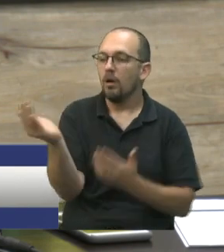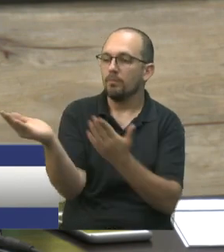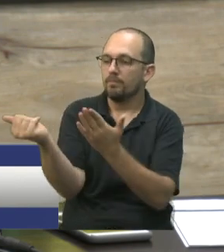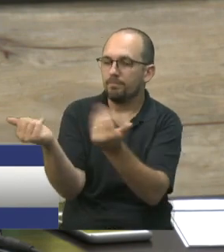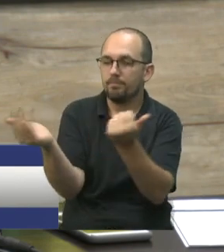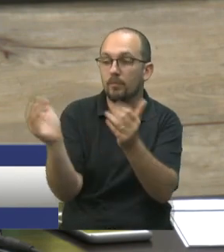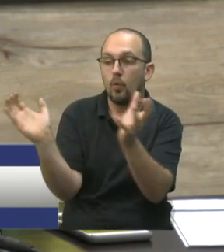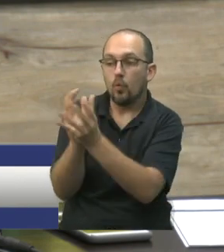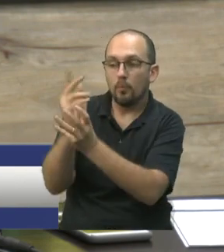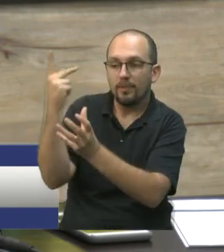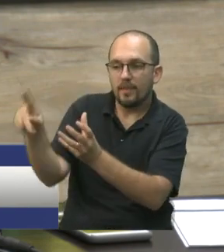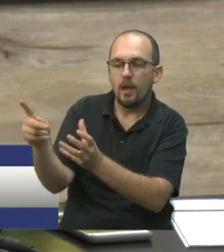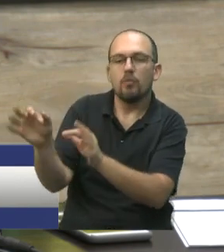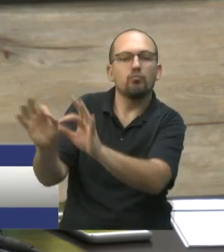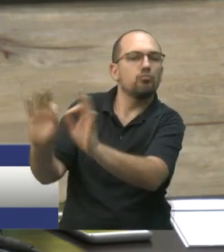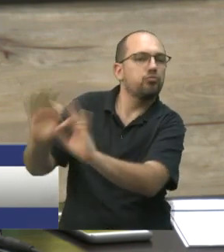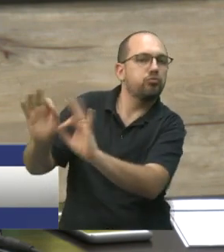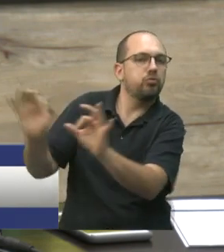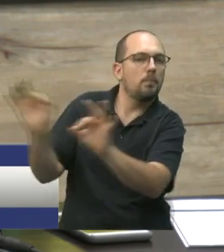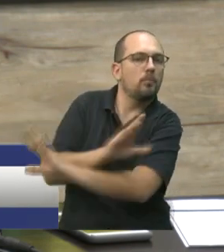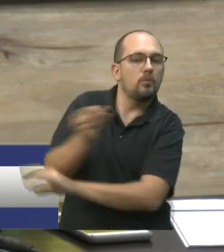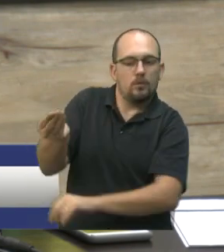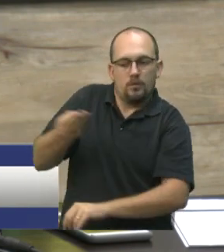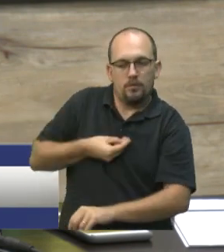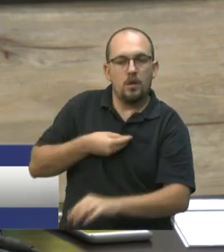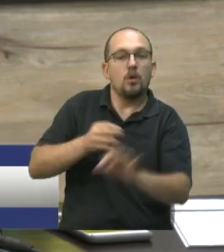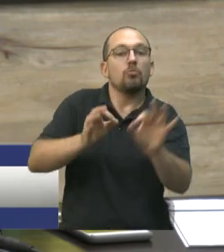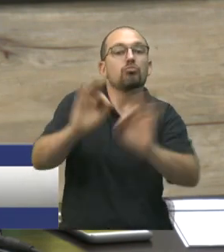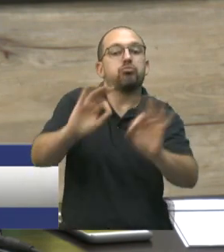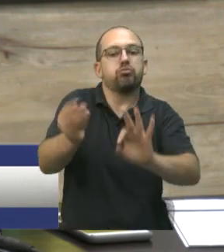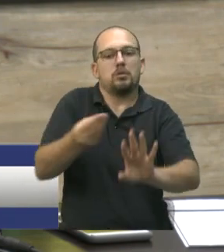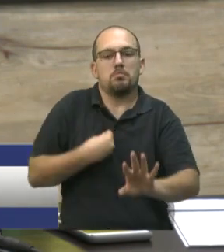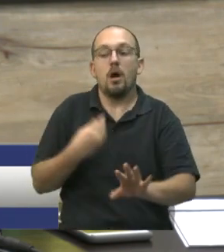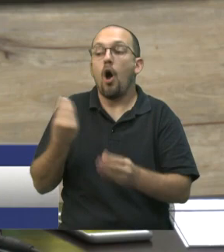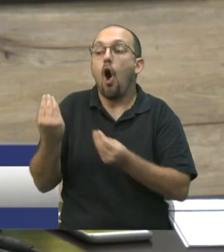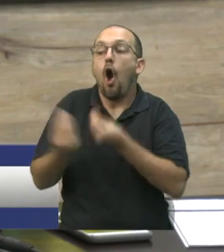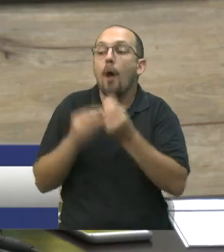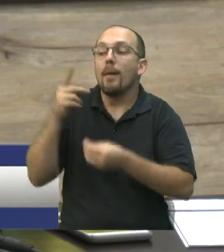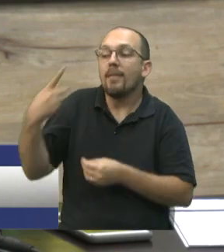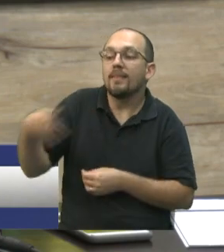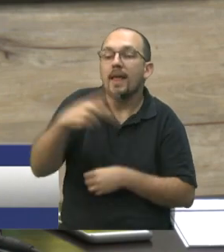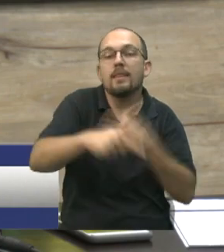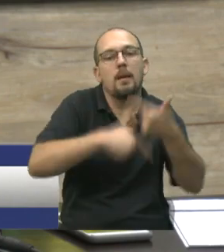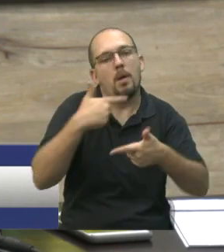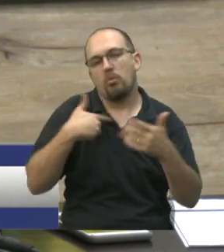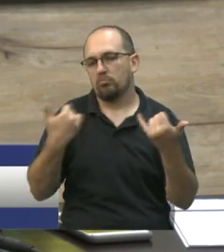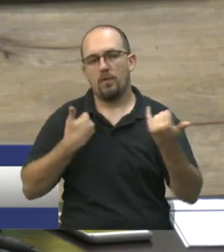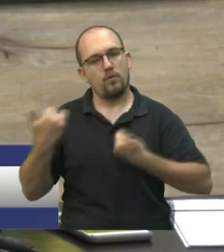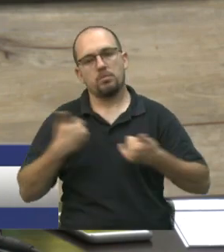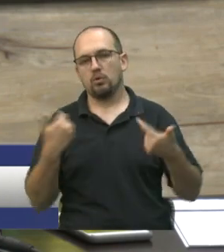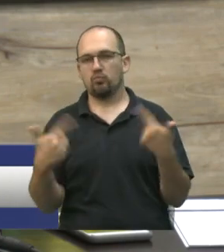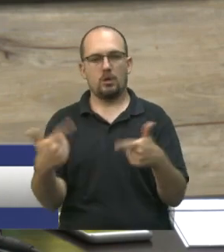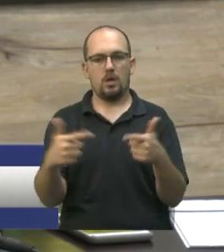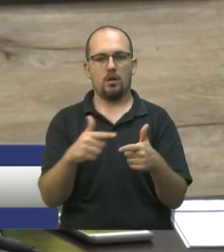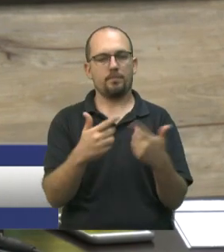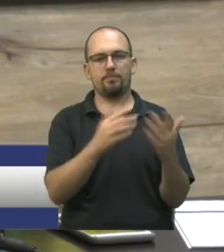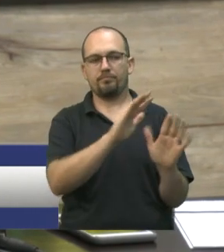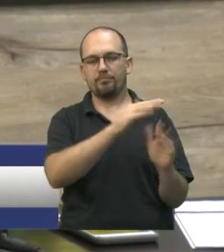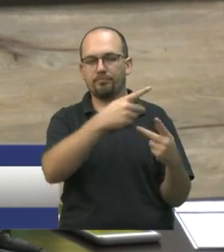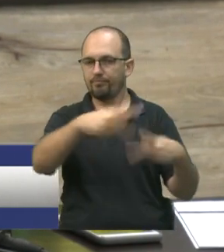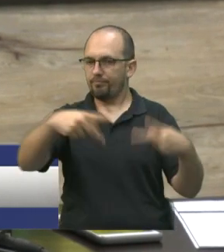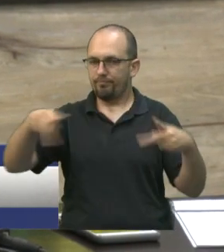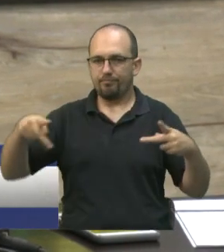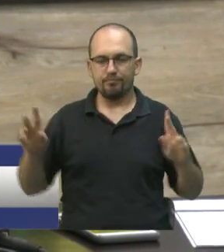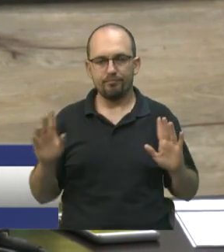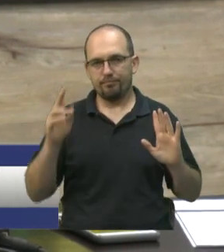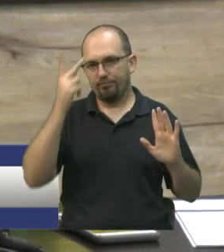grupo técnico. Então, como eles trabalharam lá dentro, nós não temos essa informação. O que nós temos é que nós